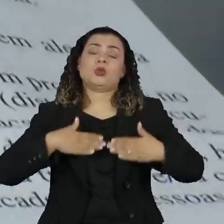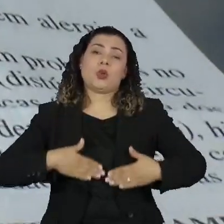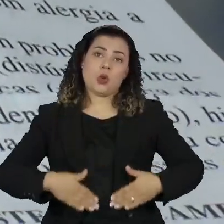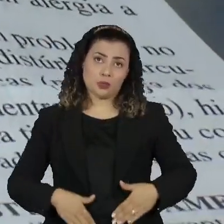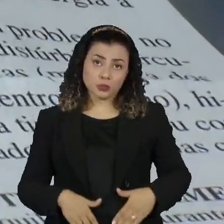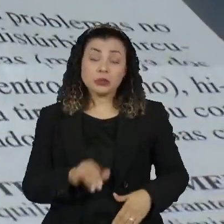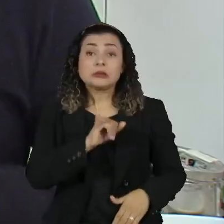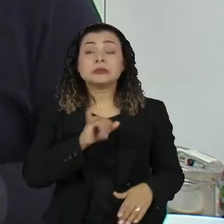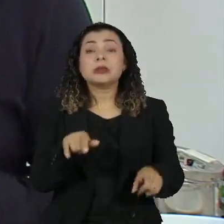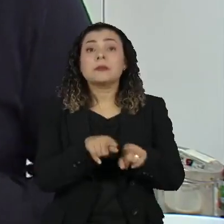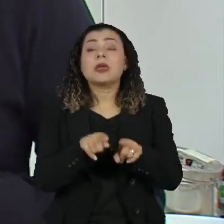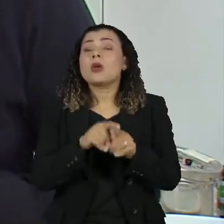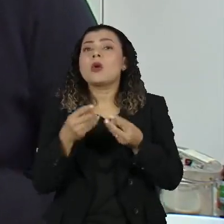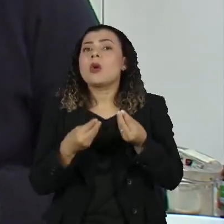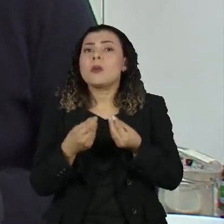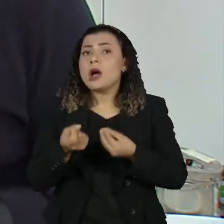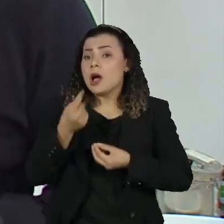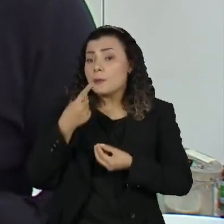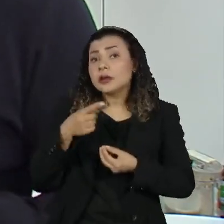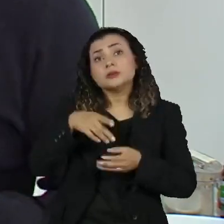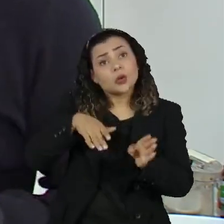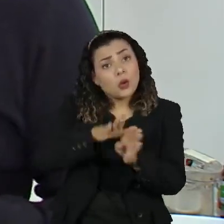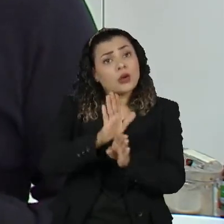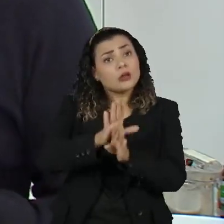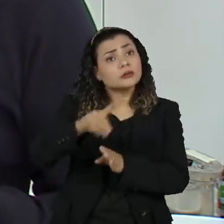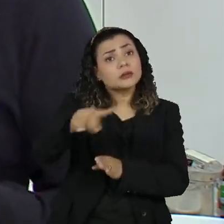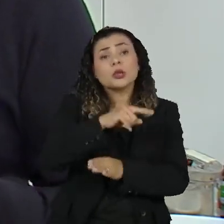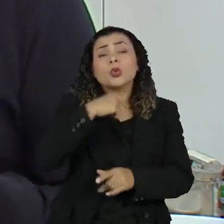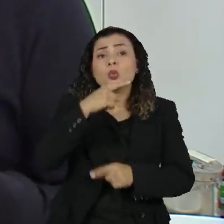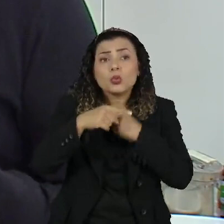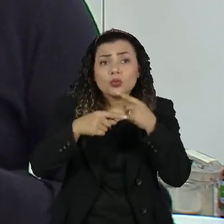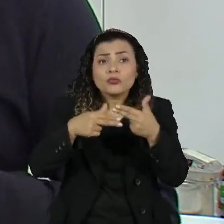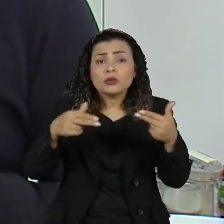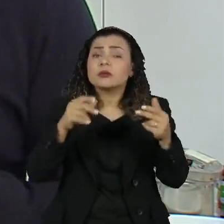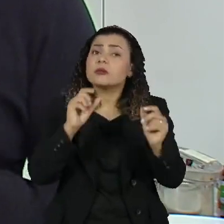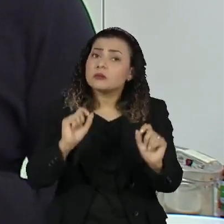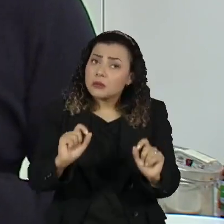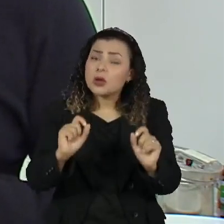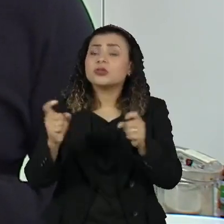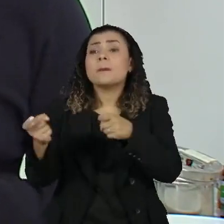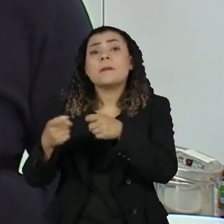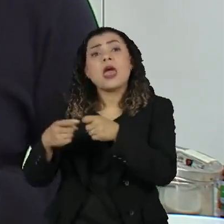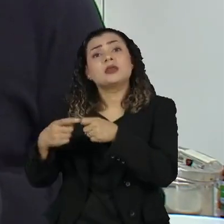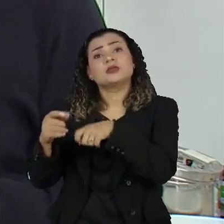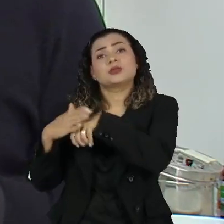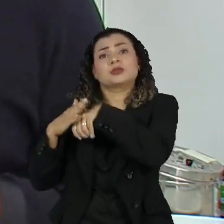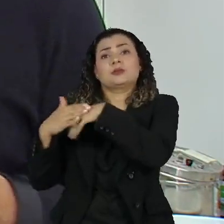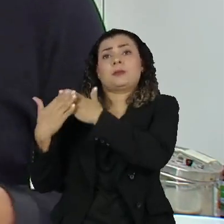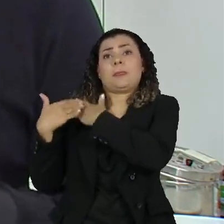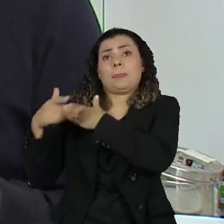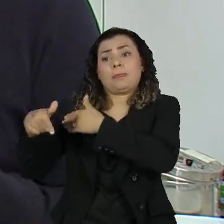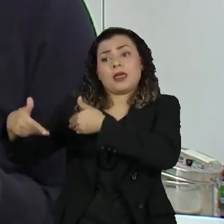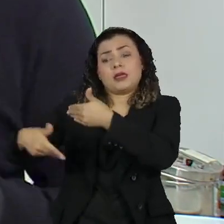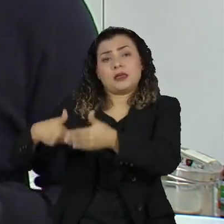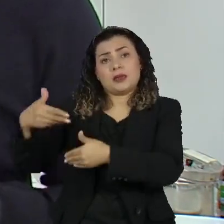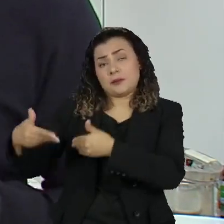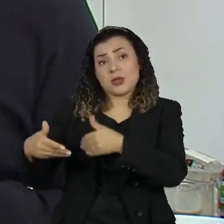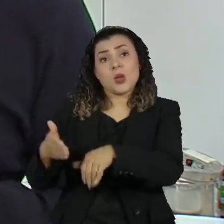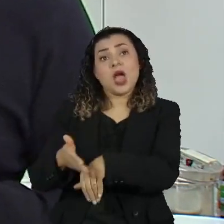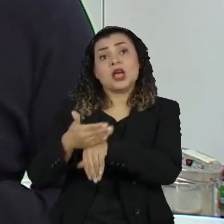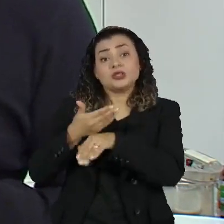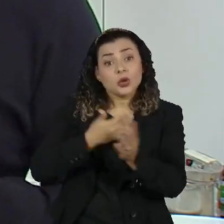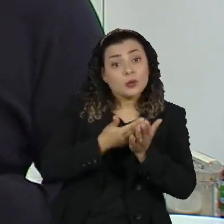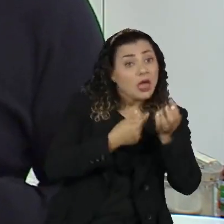de medicação. A recomendação é de que todas as dúvidas devem ser tiradas com o médico responsável pelo tratamento antes